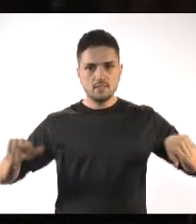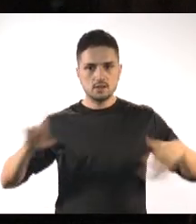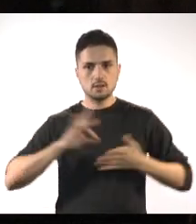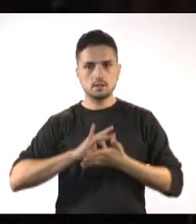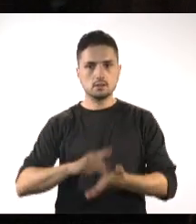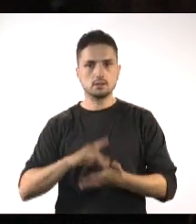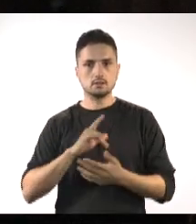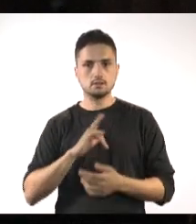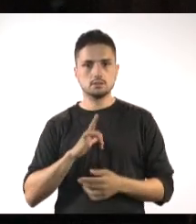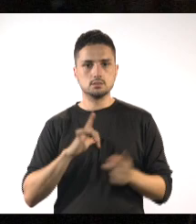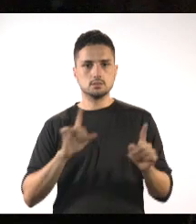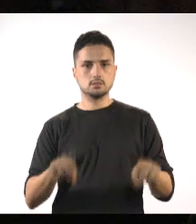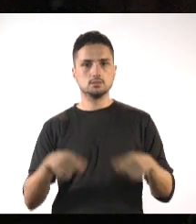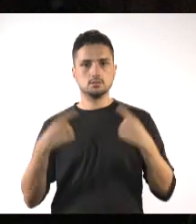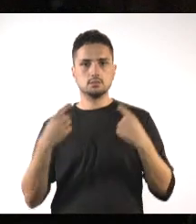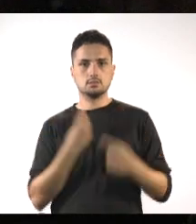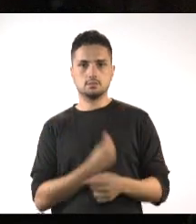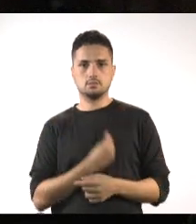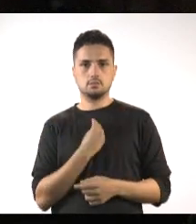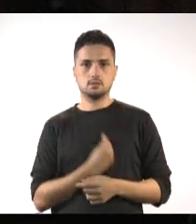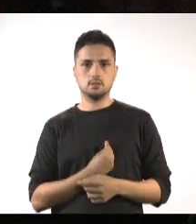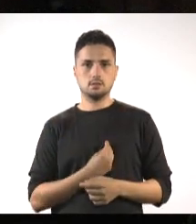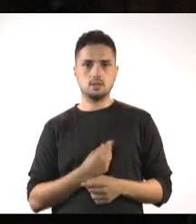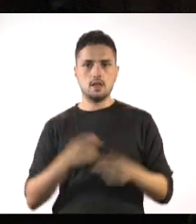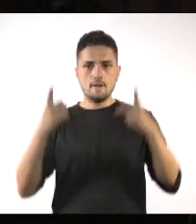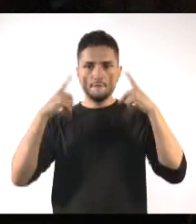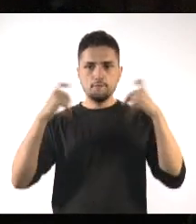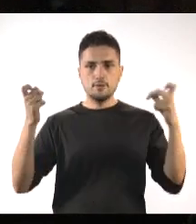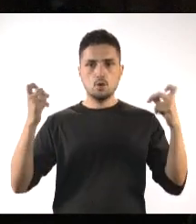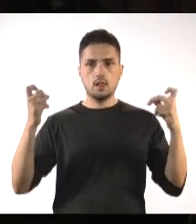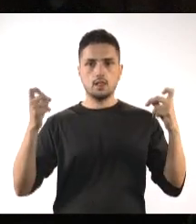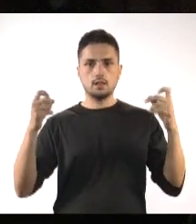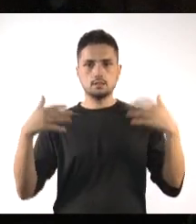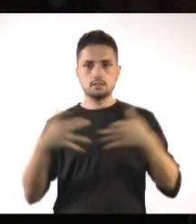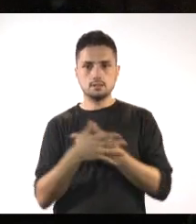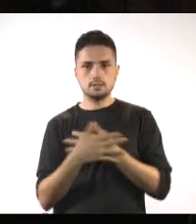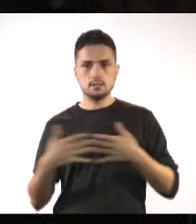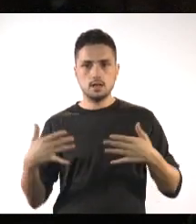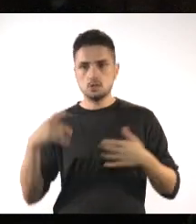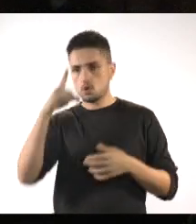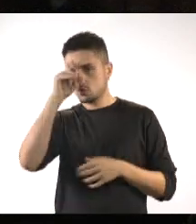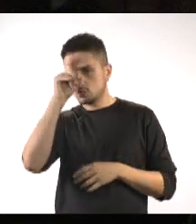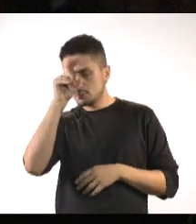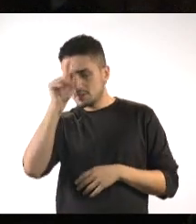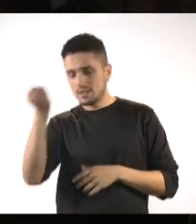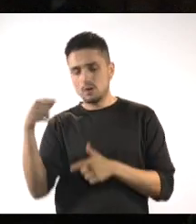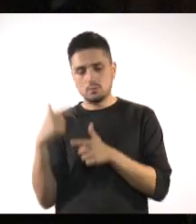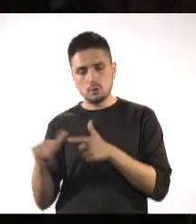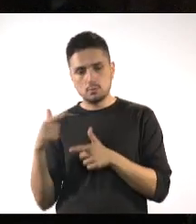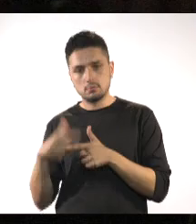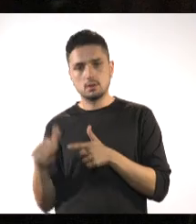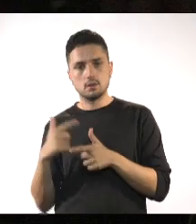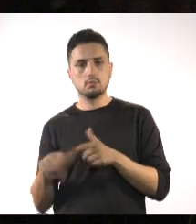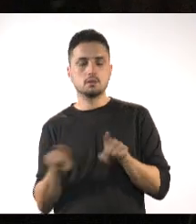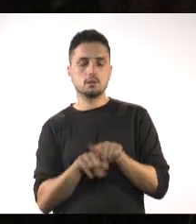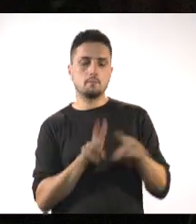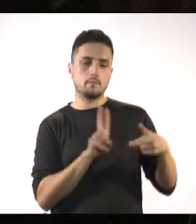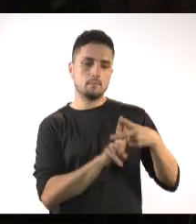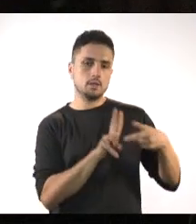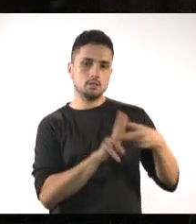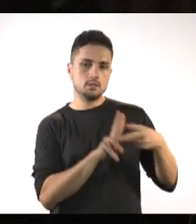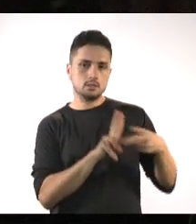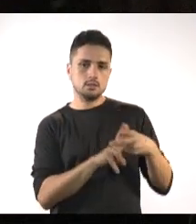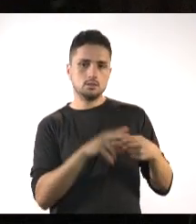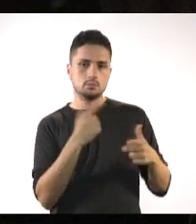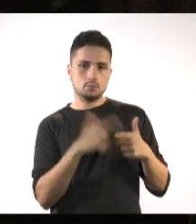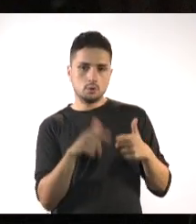desafiam a vida humana. A violência urbana, a situação nos hospitais, a situação nos presídios, a